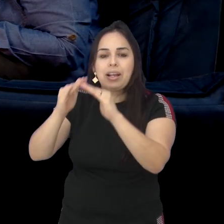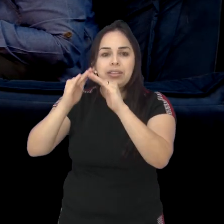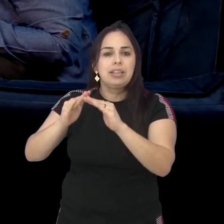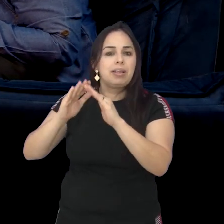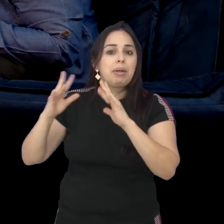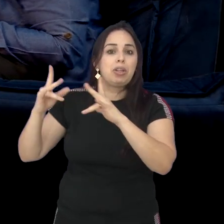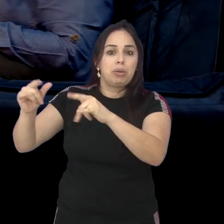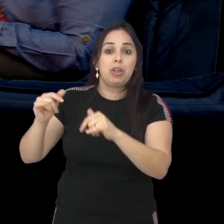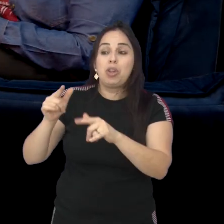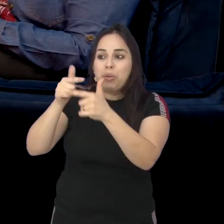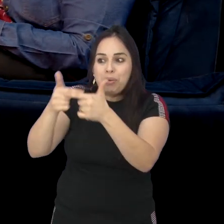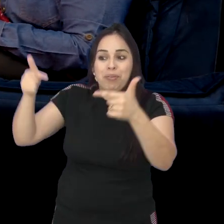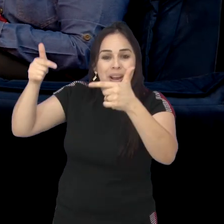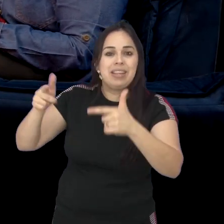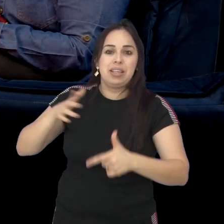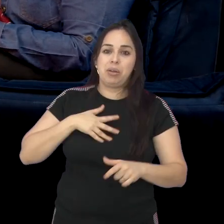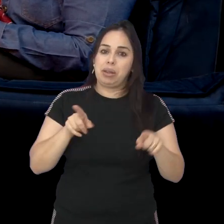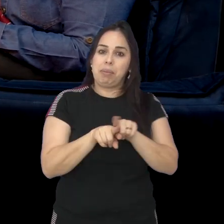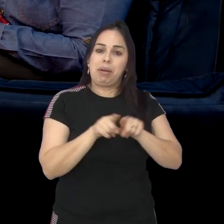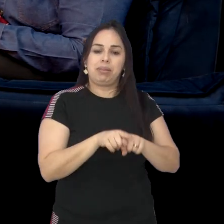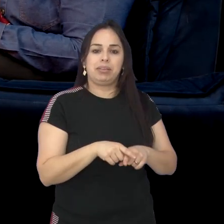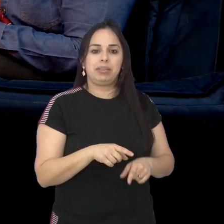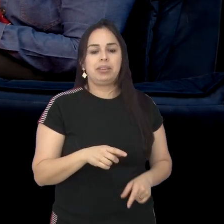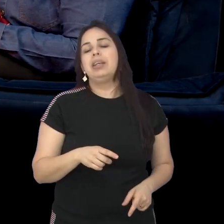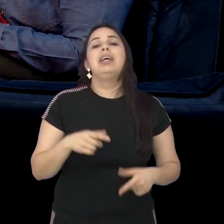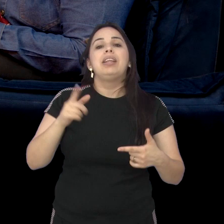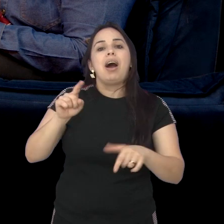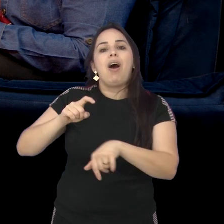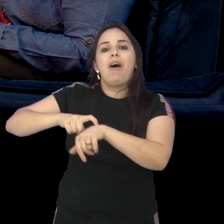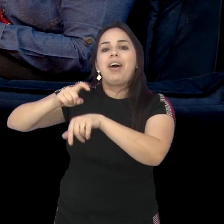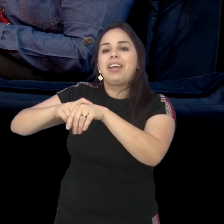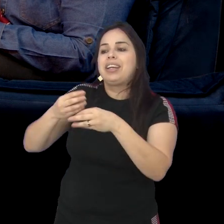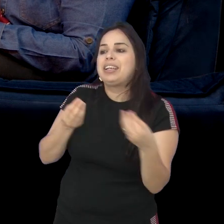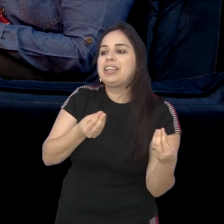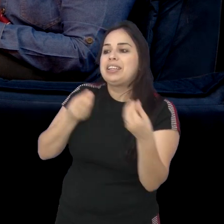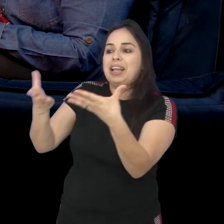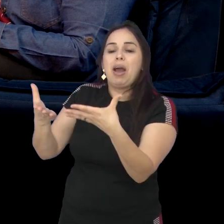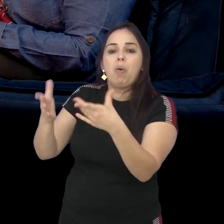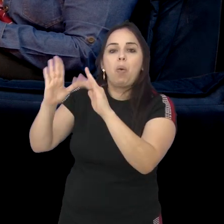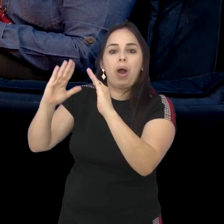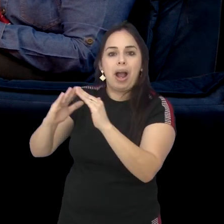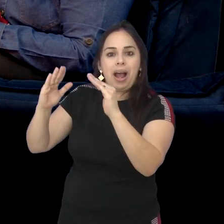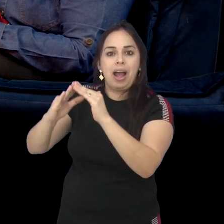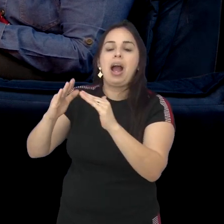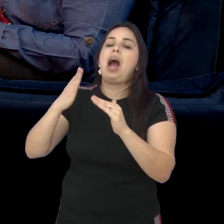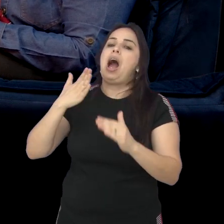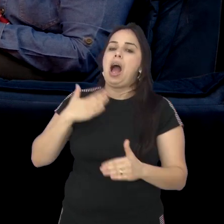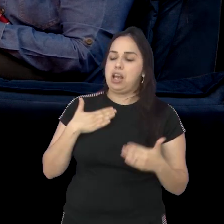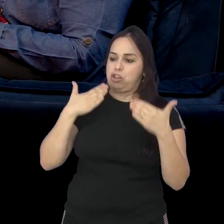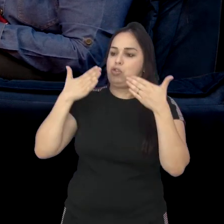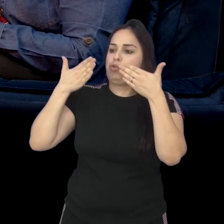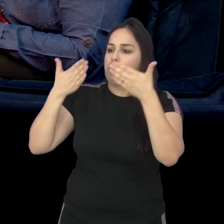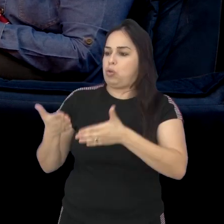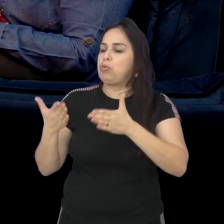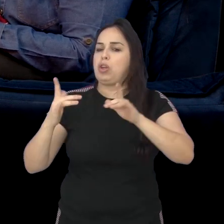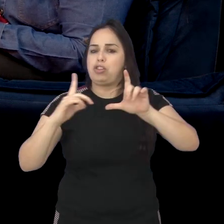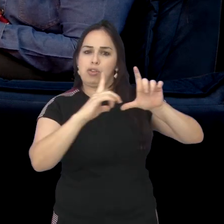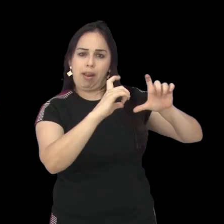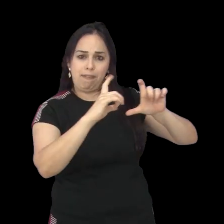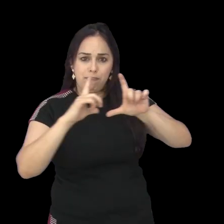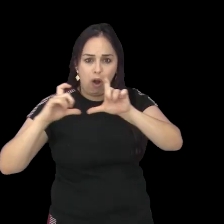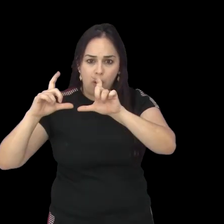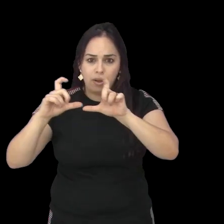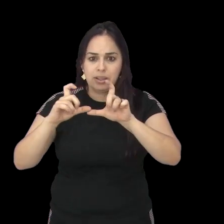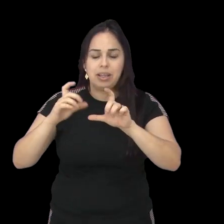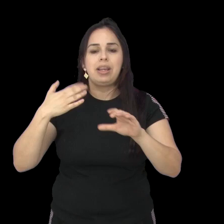feliz para todos. Aí, quando eles receberam as casas, eu fui lá a participar da cobertura, tirei fotos e